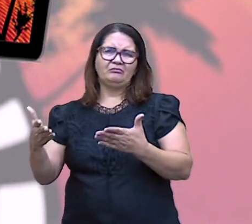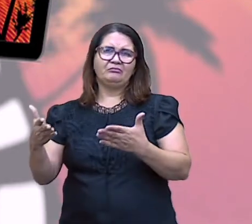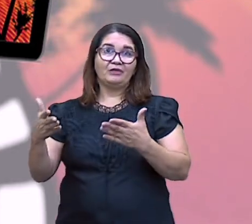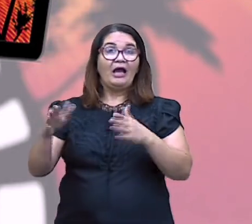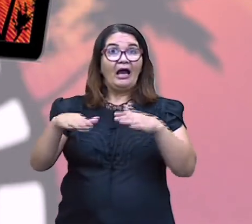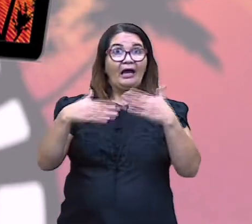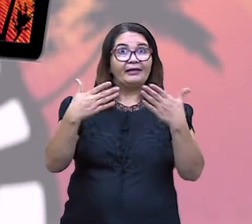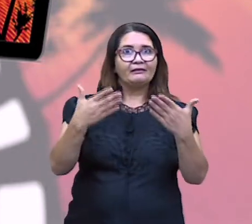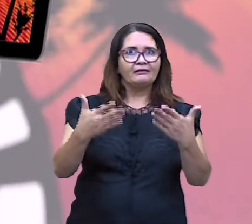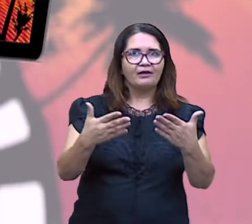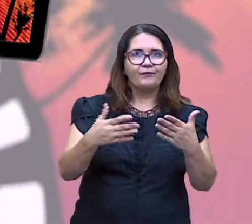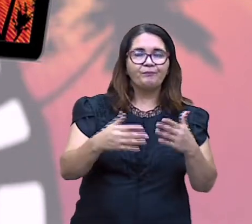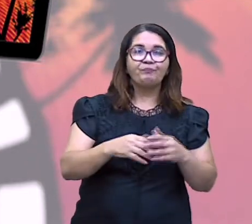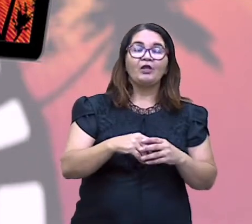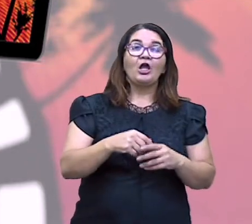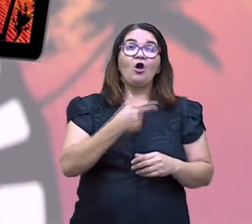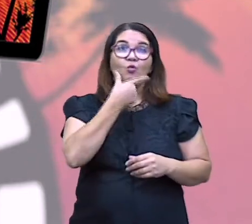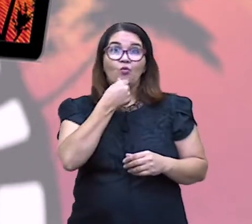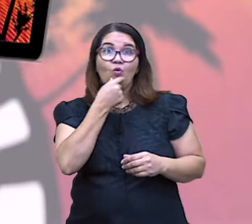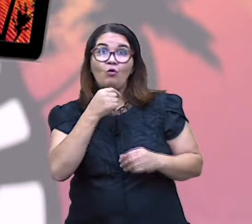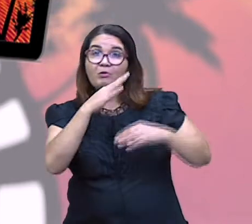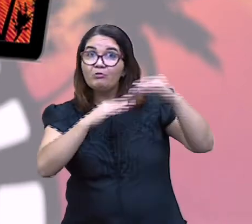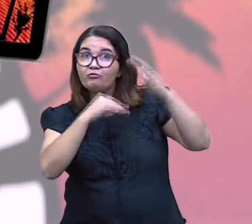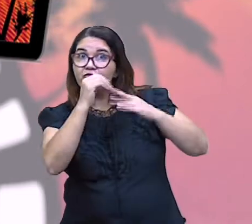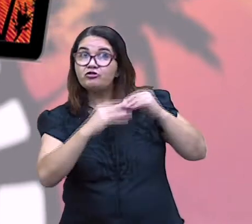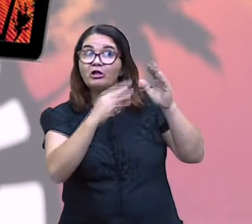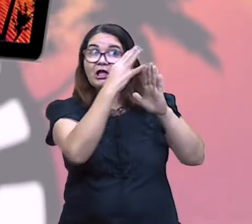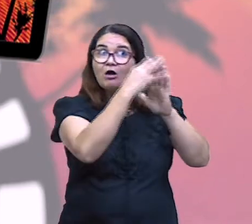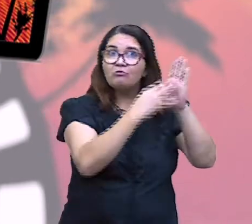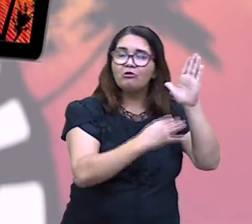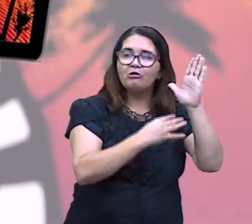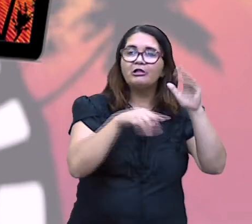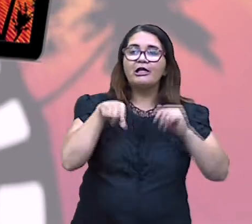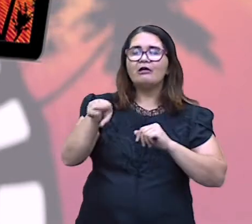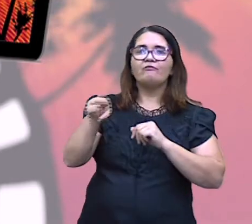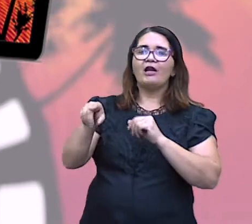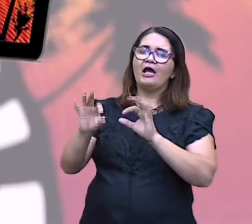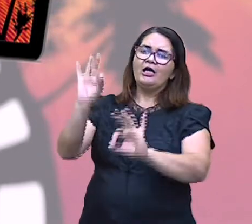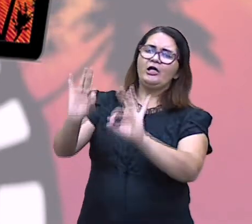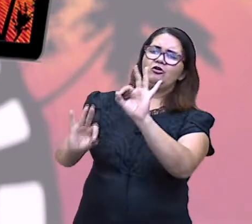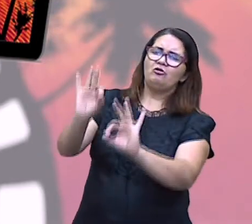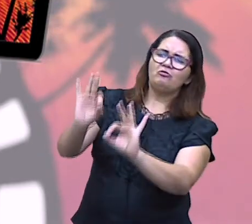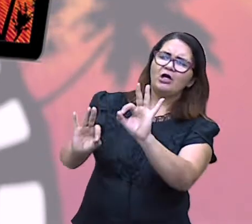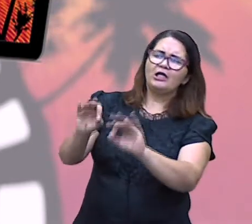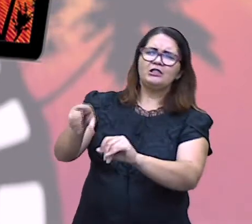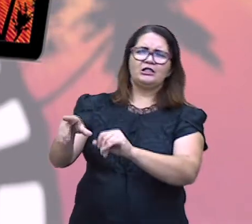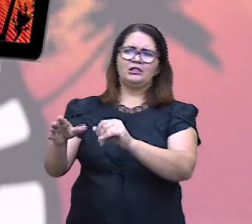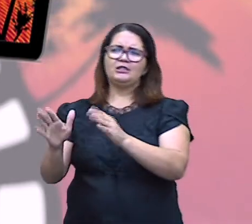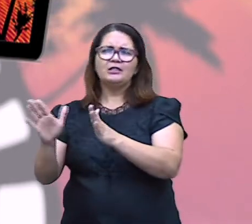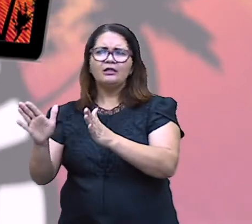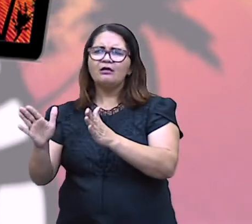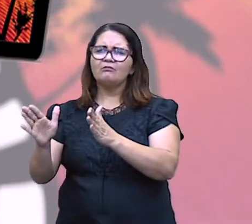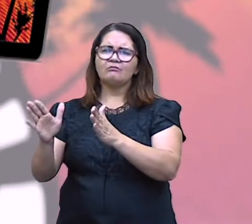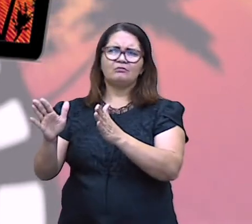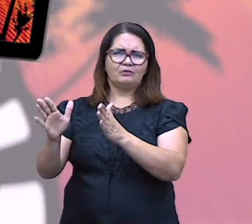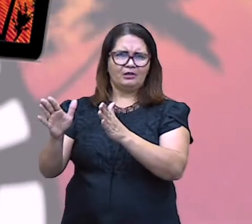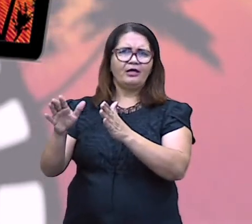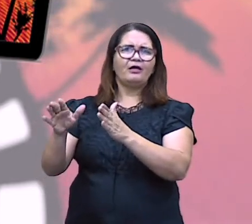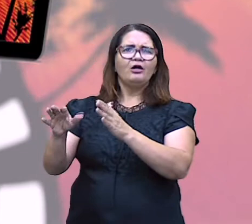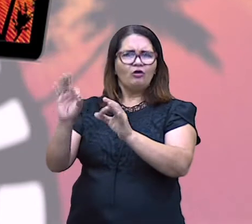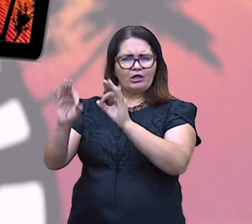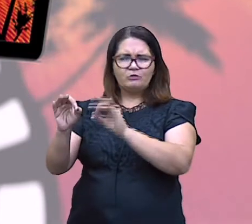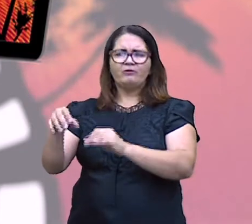coisinha ali ou outra na cena futura para que a falta dessa cena que não deu para gravar não prejudique o